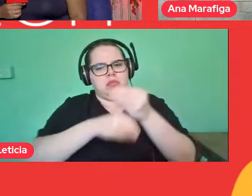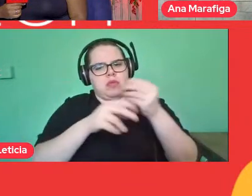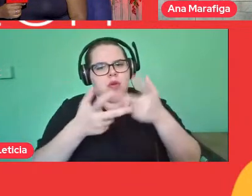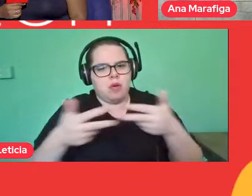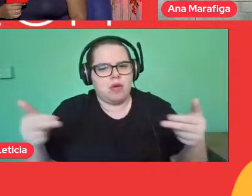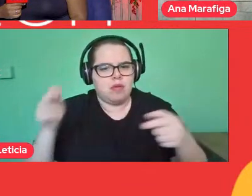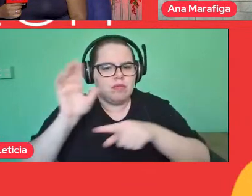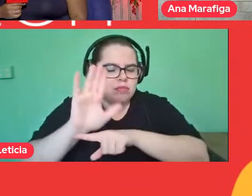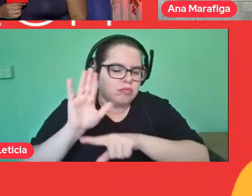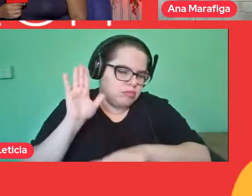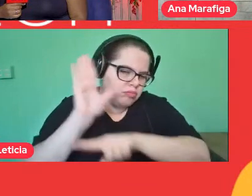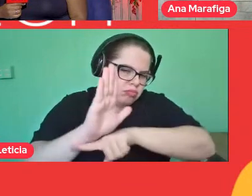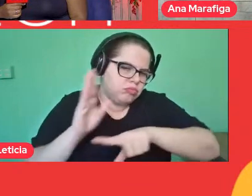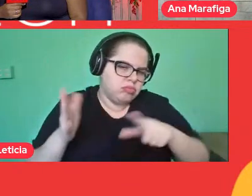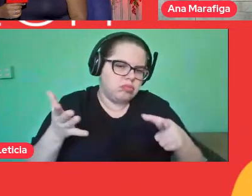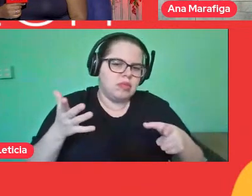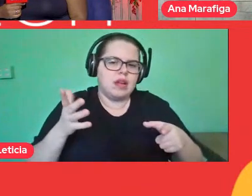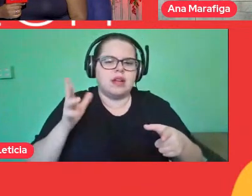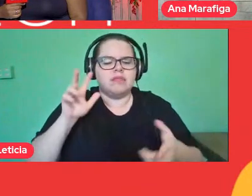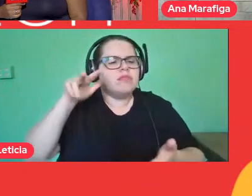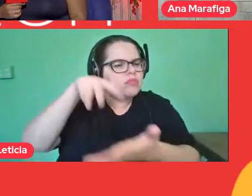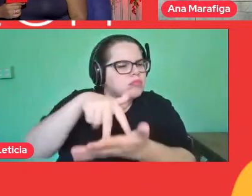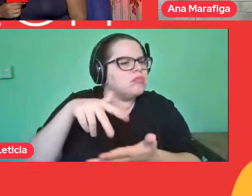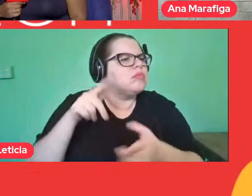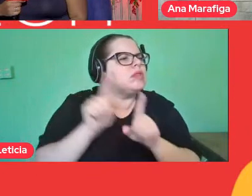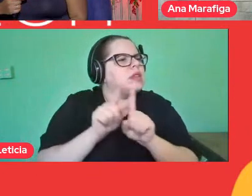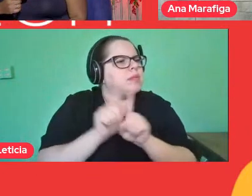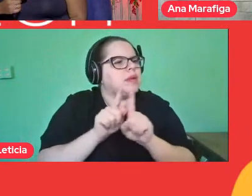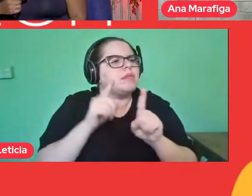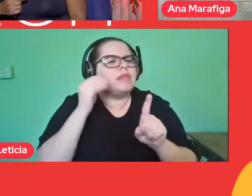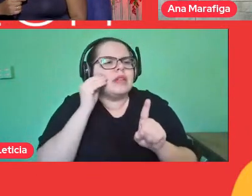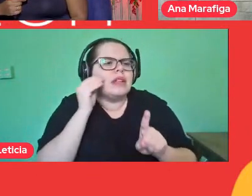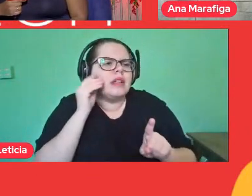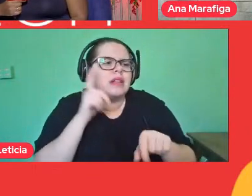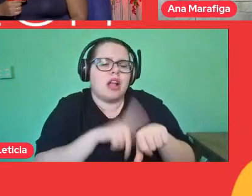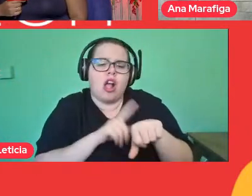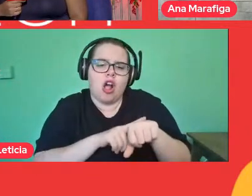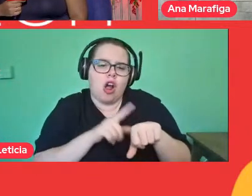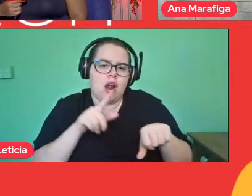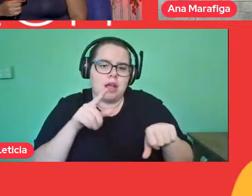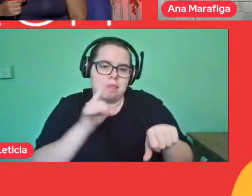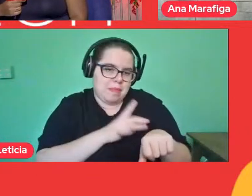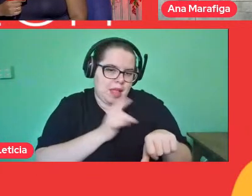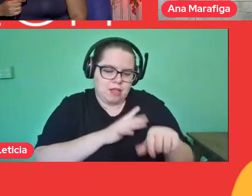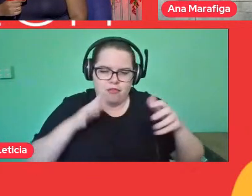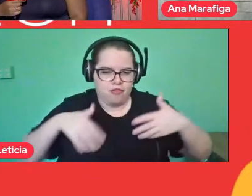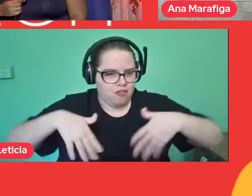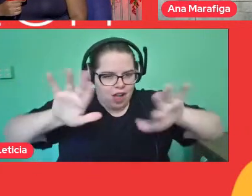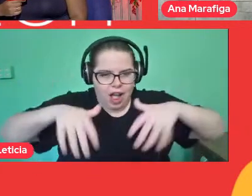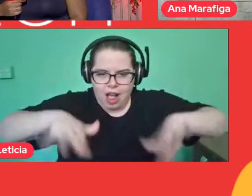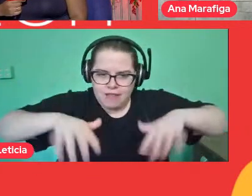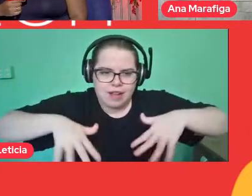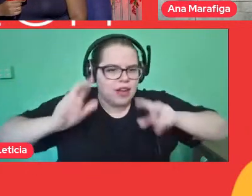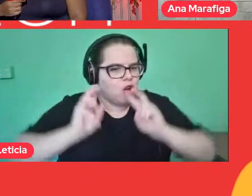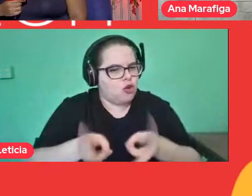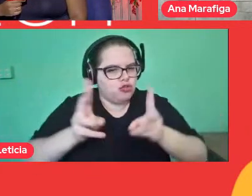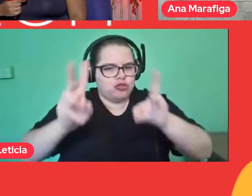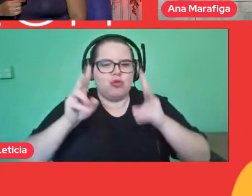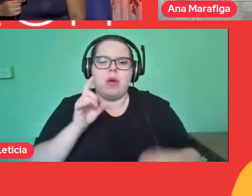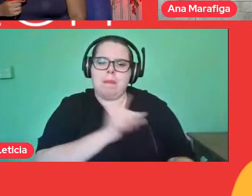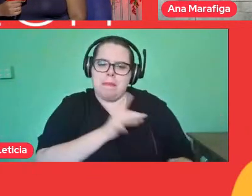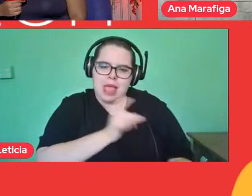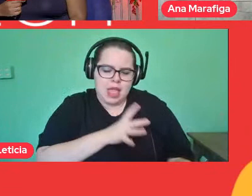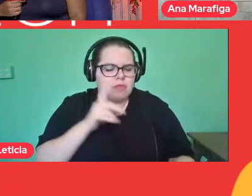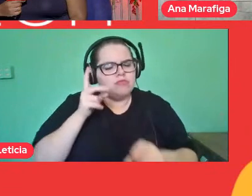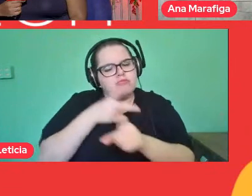né? Então, se tente... Tem hora que vai ter que ser com medo mesmo, então enfrente um pouquinho esses medos, ache o